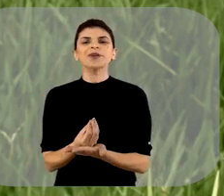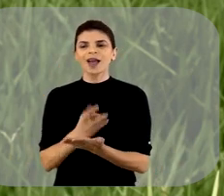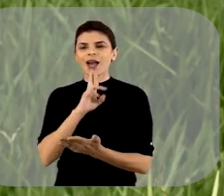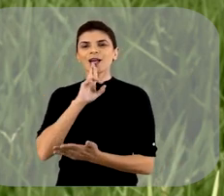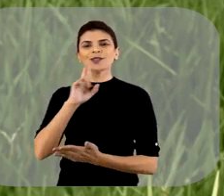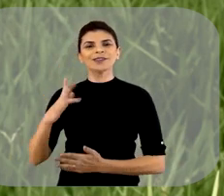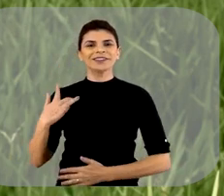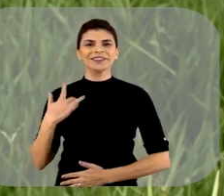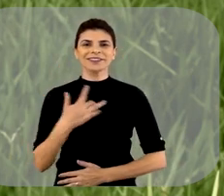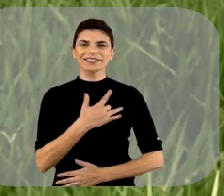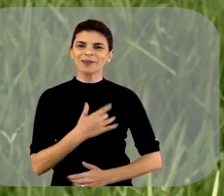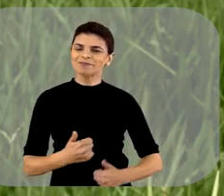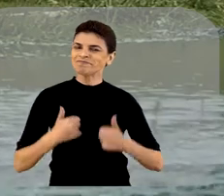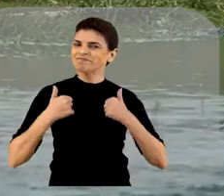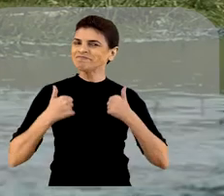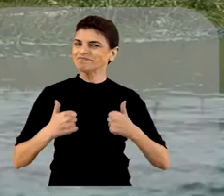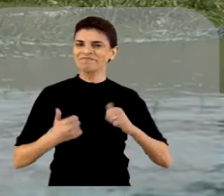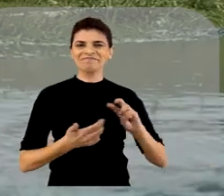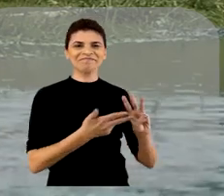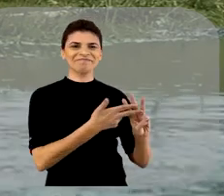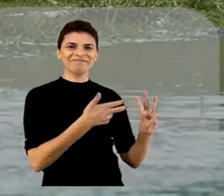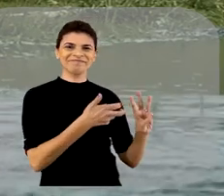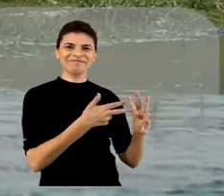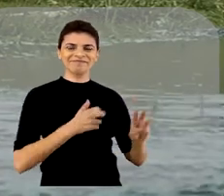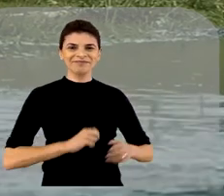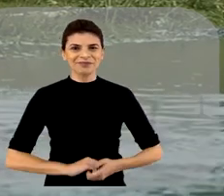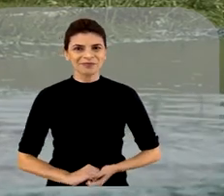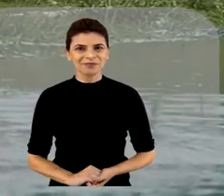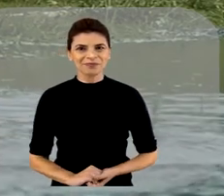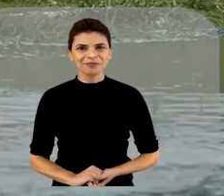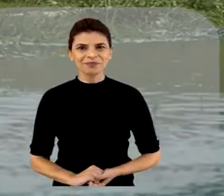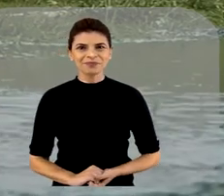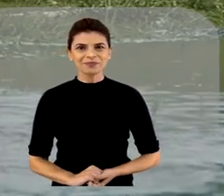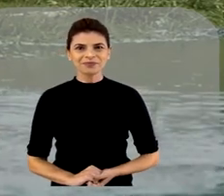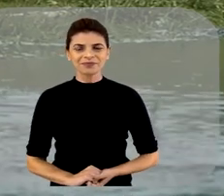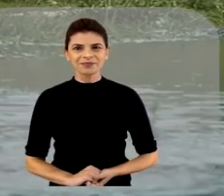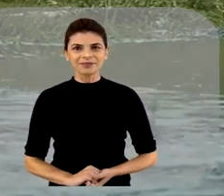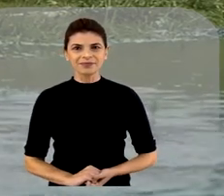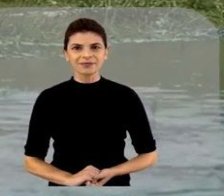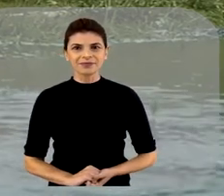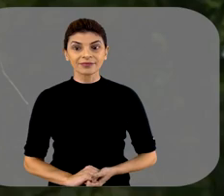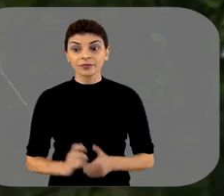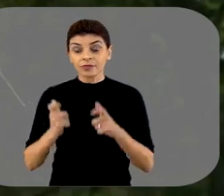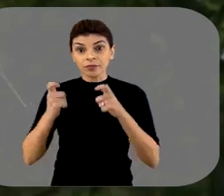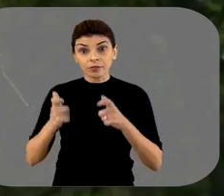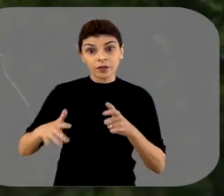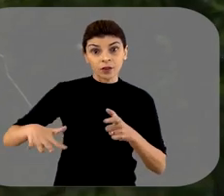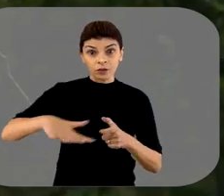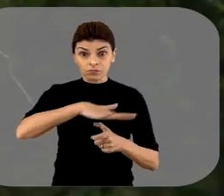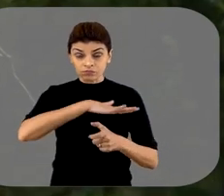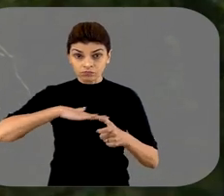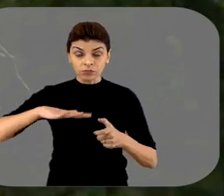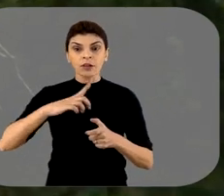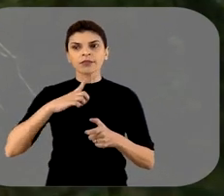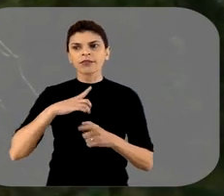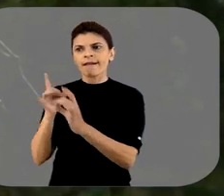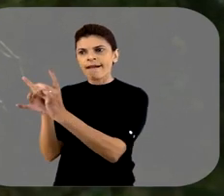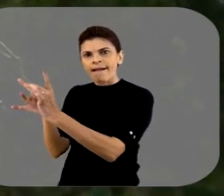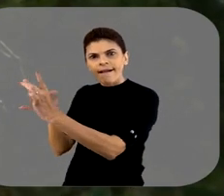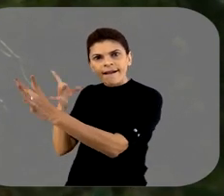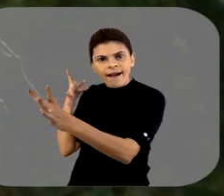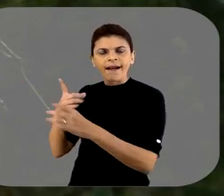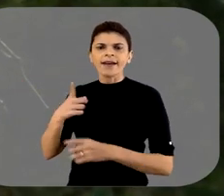numa saúde indígena. Então, se num território tradicional existe caça,